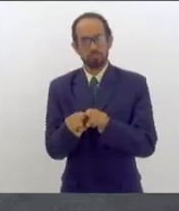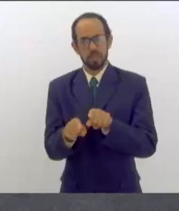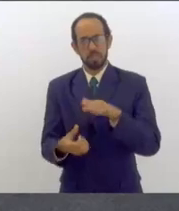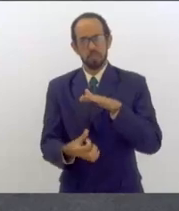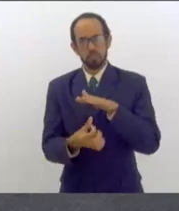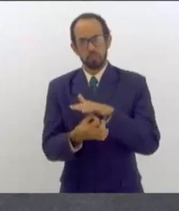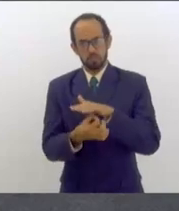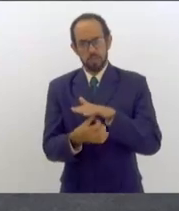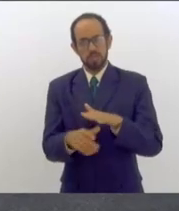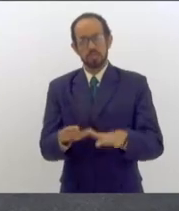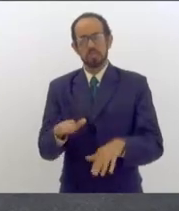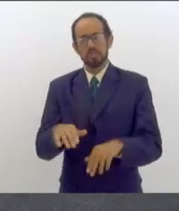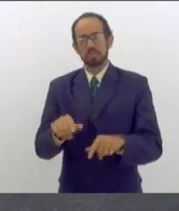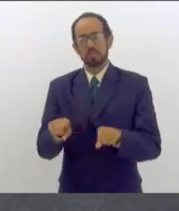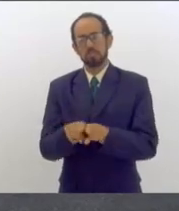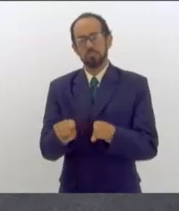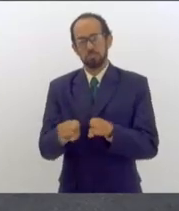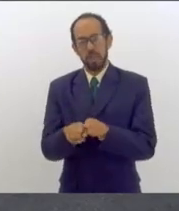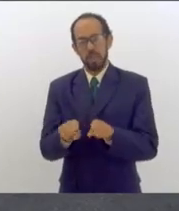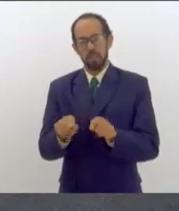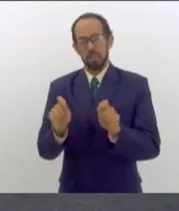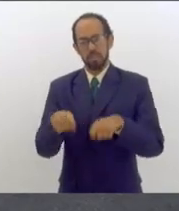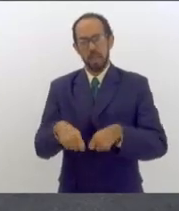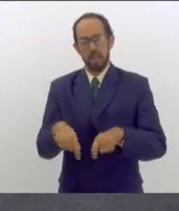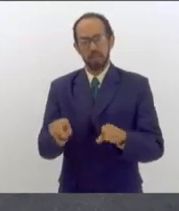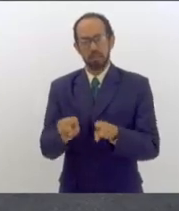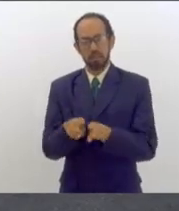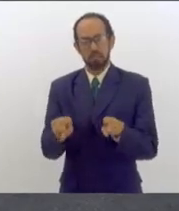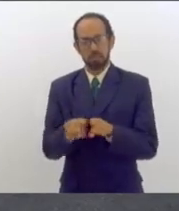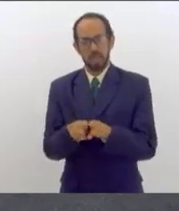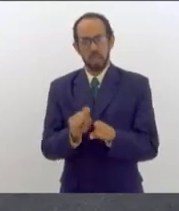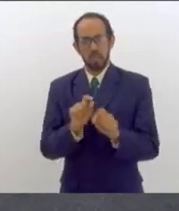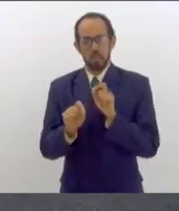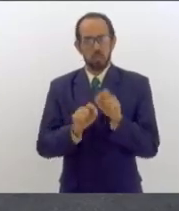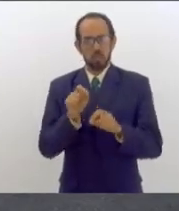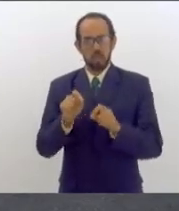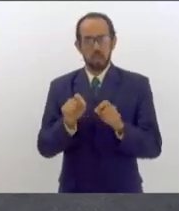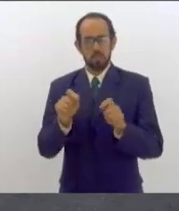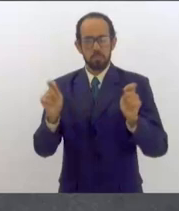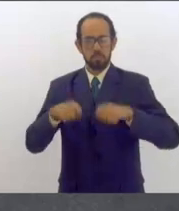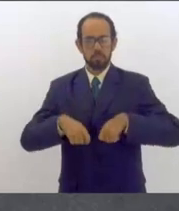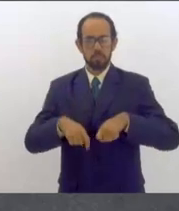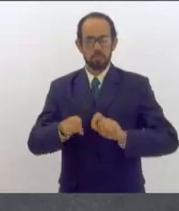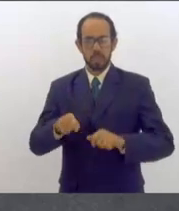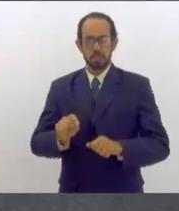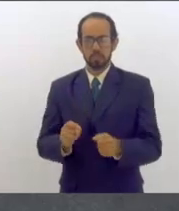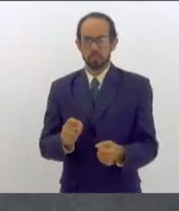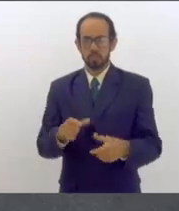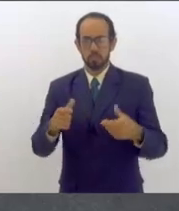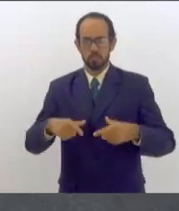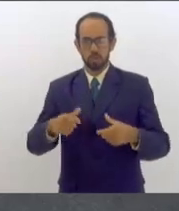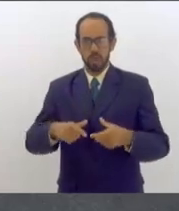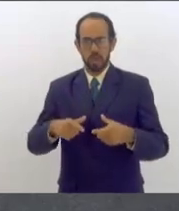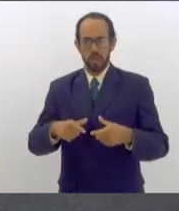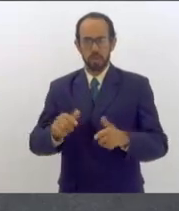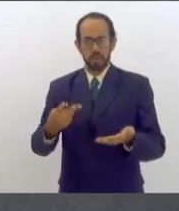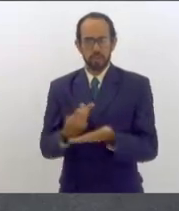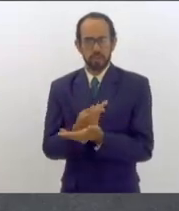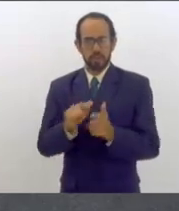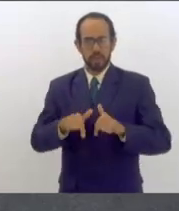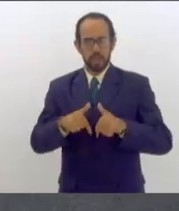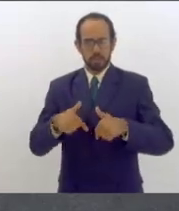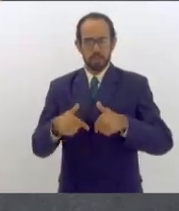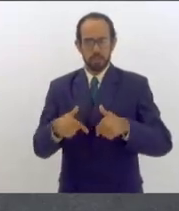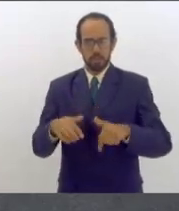traz também a possibilidade de ter ali aonde está ocorrendo a ação policial